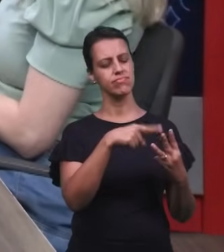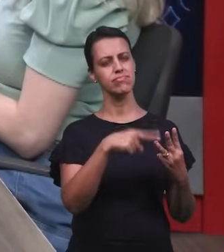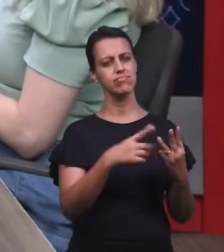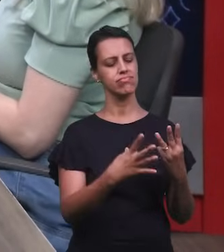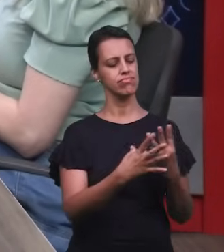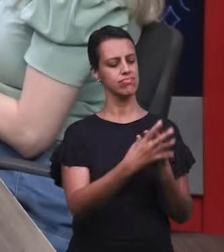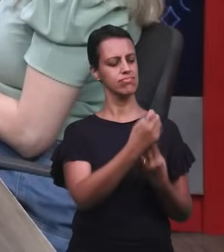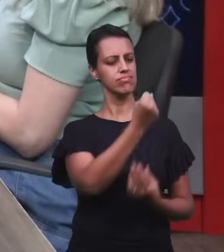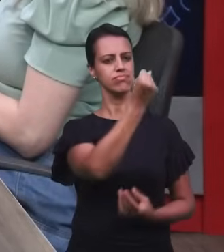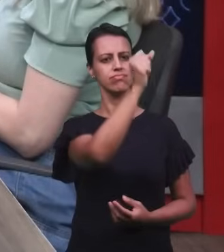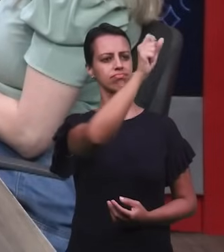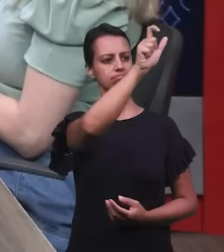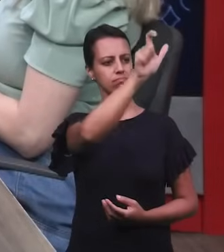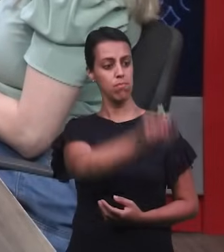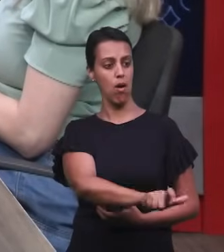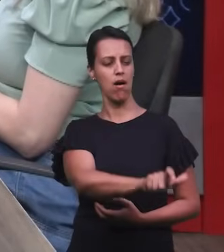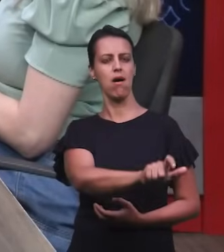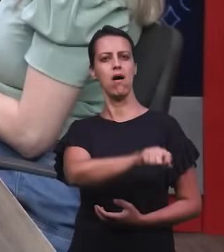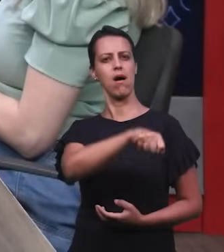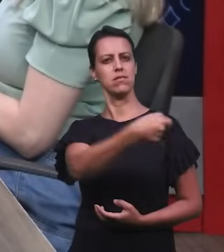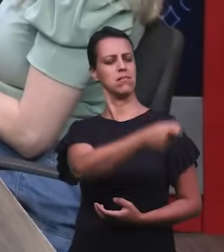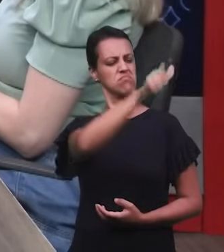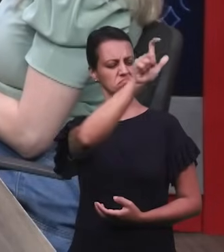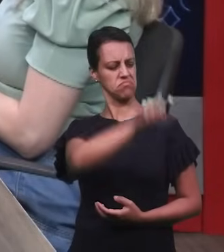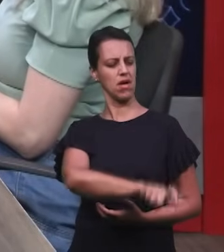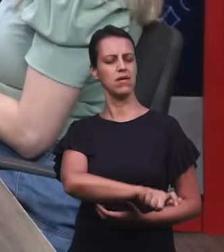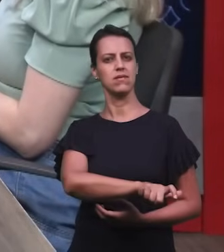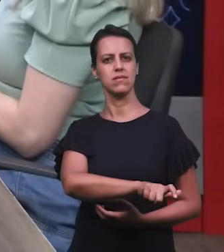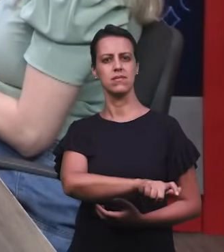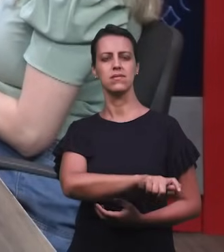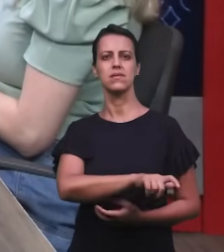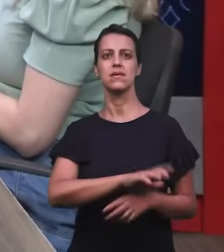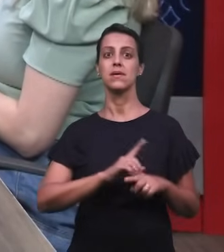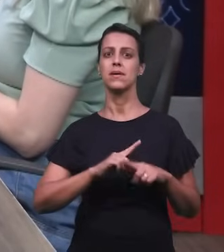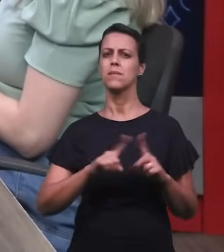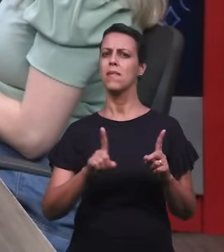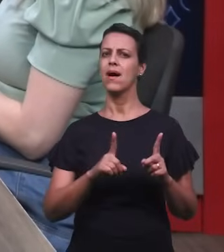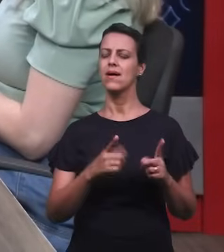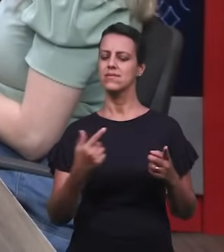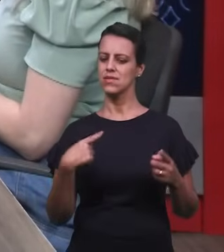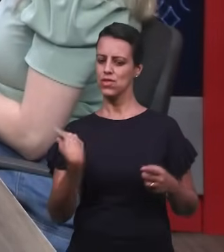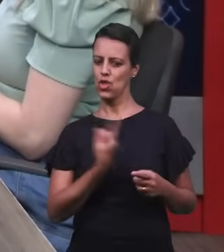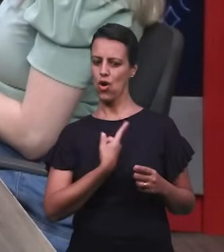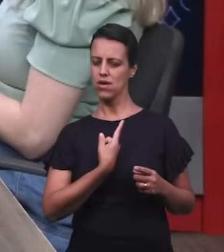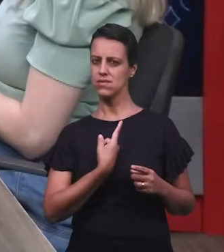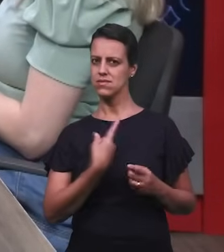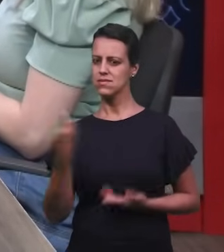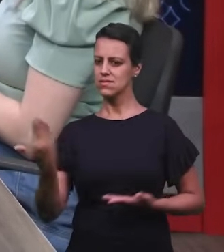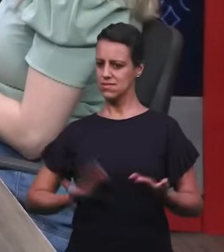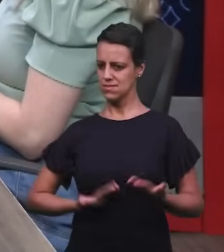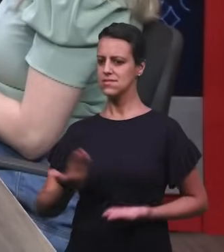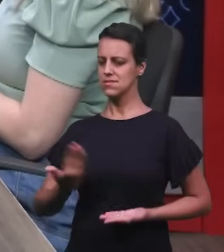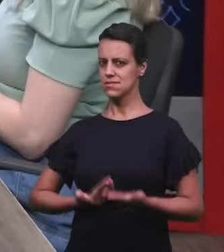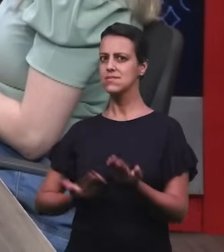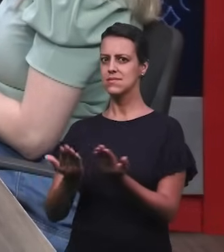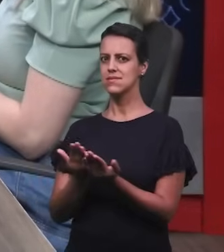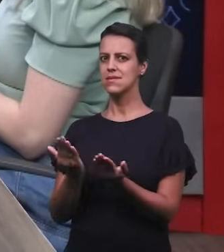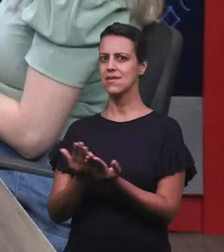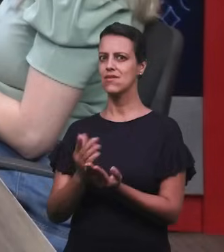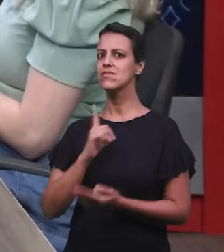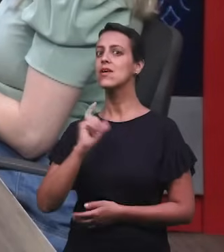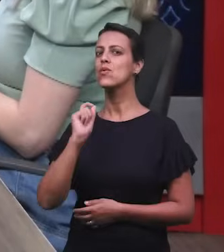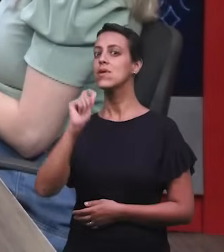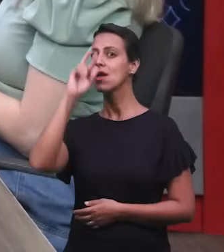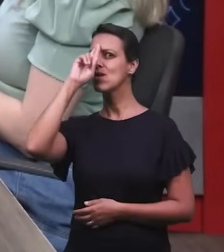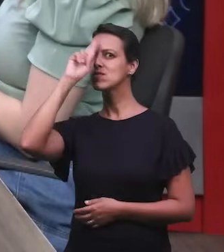personalidade total do indivíduo, é isso mesmo, né? Mas quando a gente traz para a gente que é servo, também tem o Senhor molda a